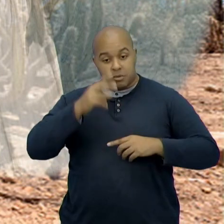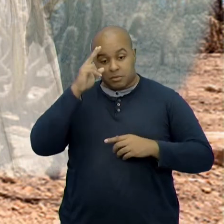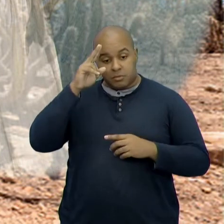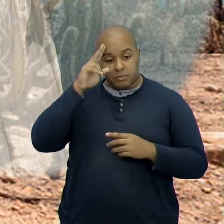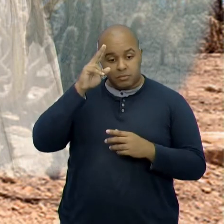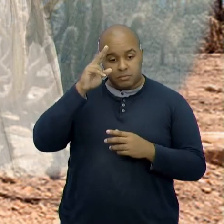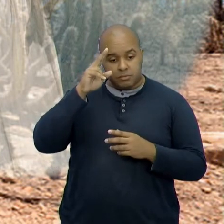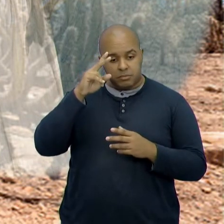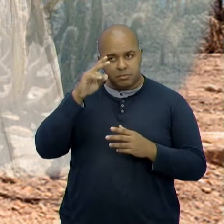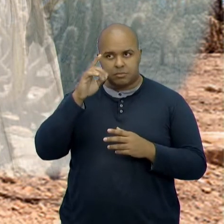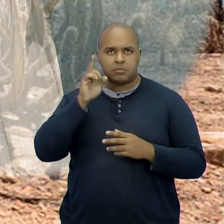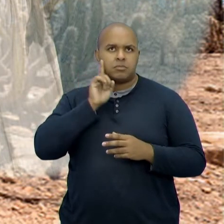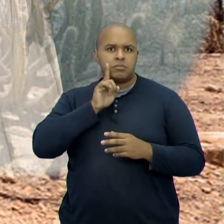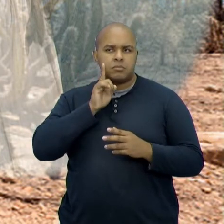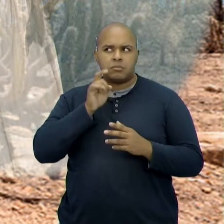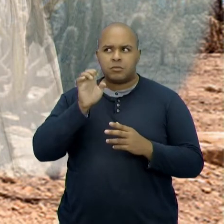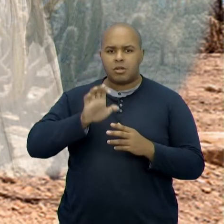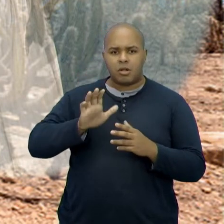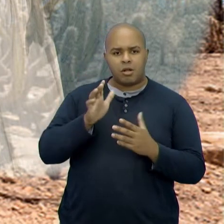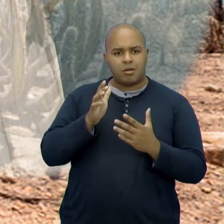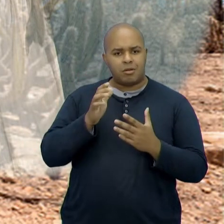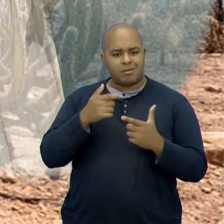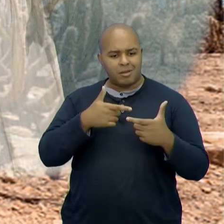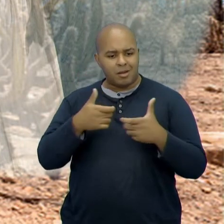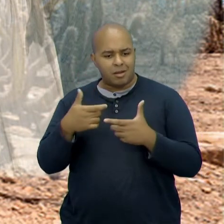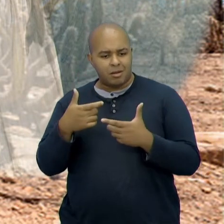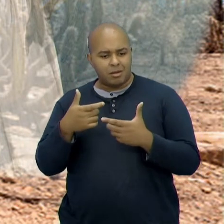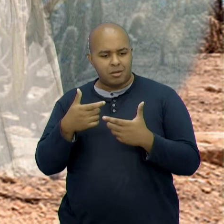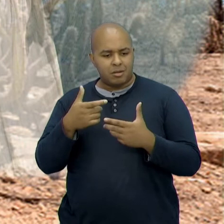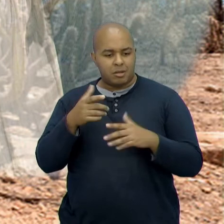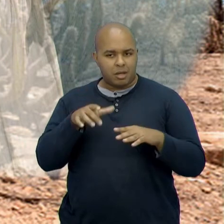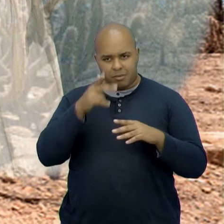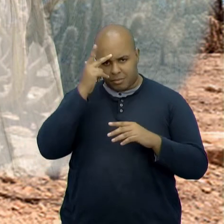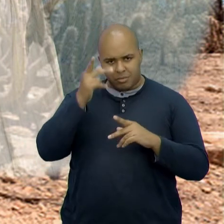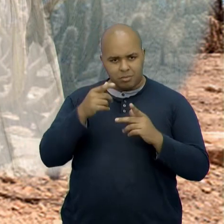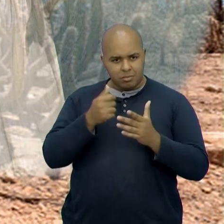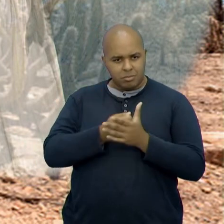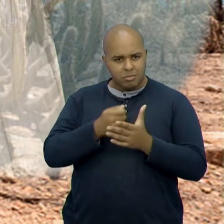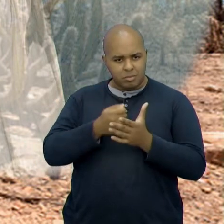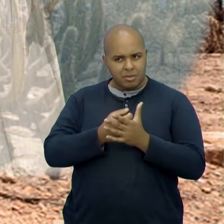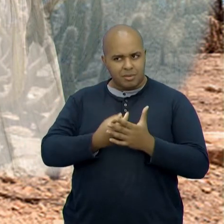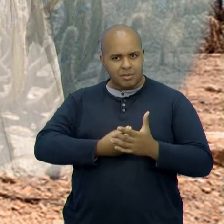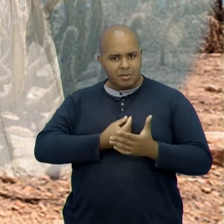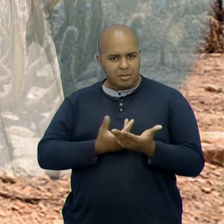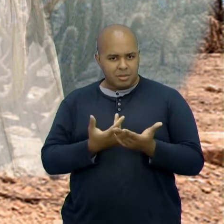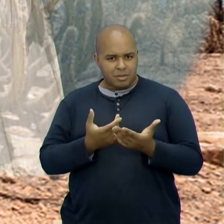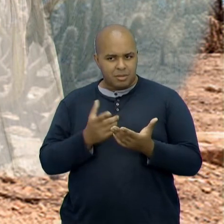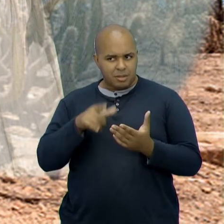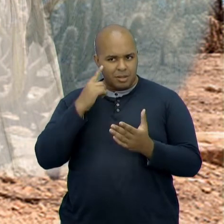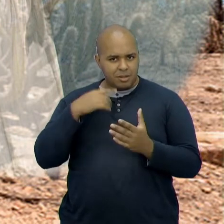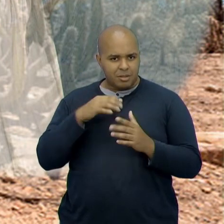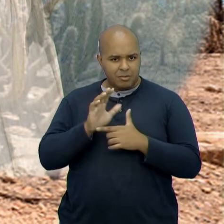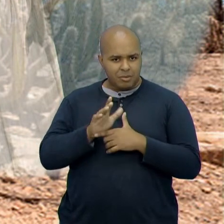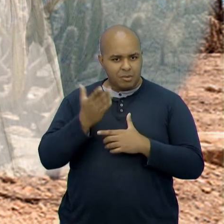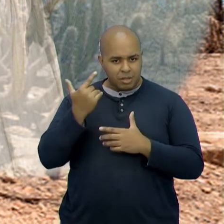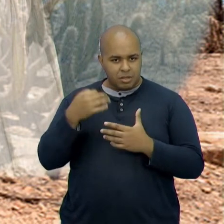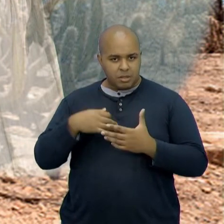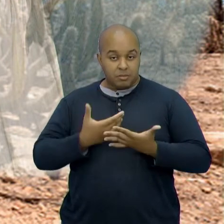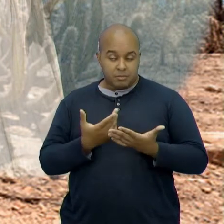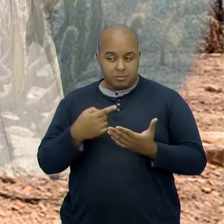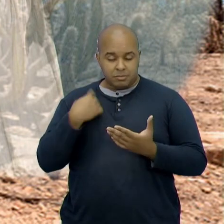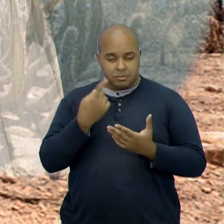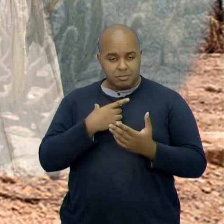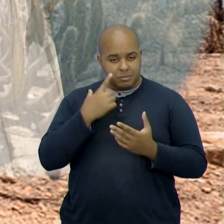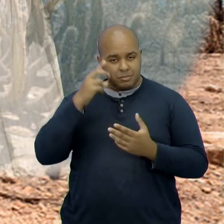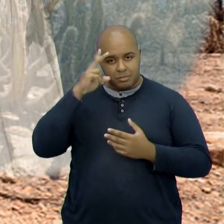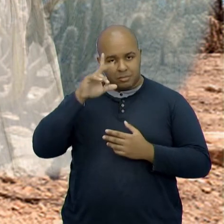histórias americanas, europeias, né, guerras em que o povo luta pela própria sobrevivência, esses filmes épicos, né? E nós